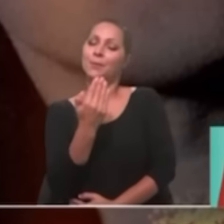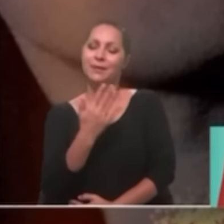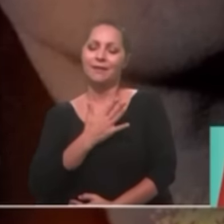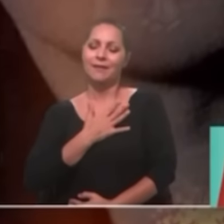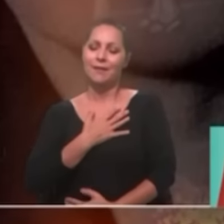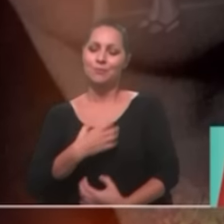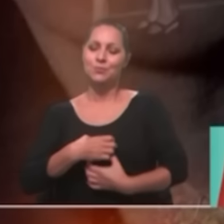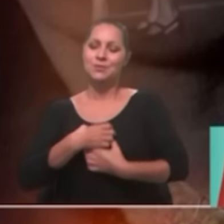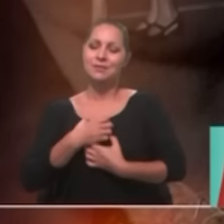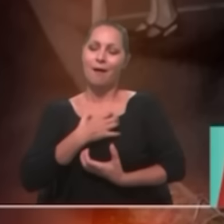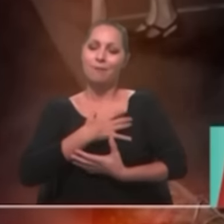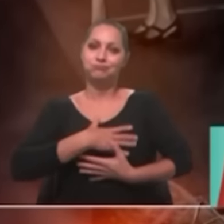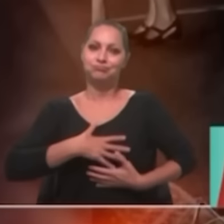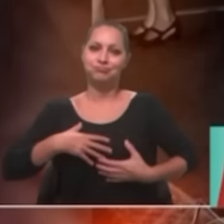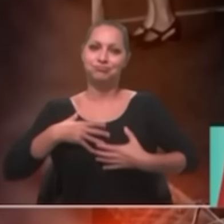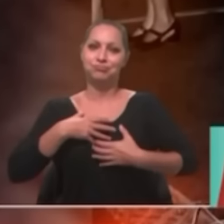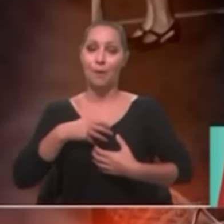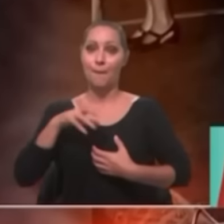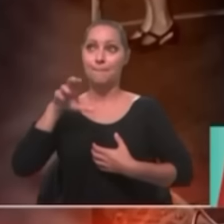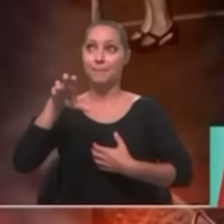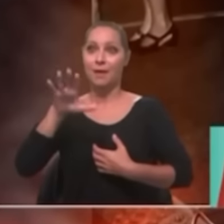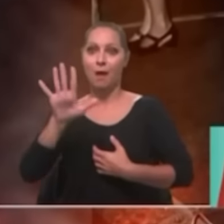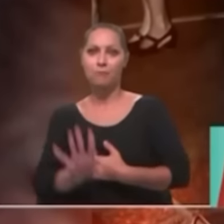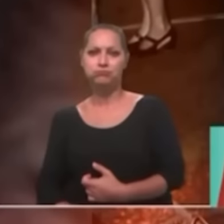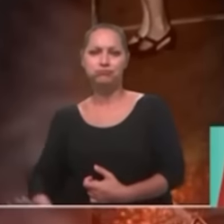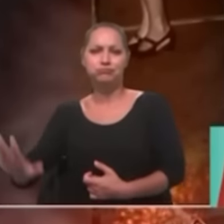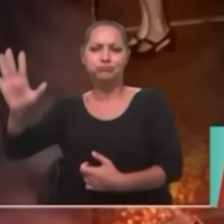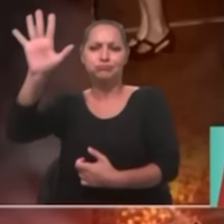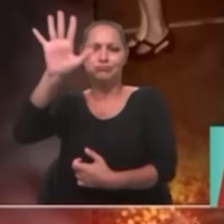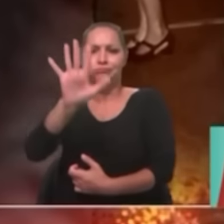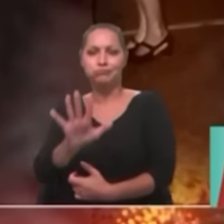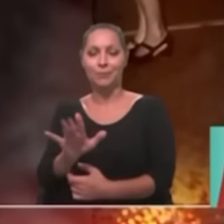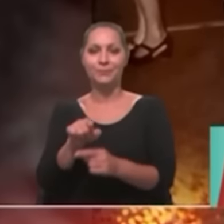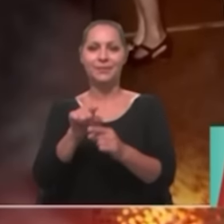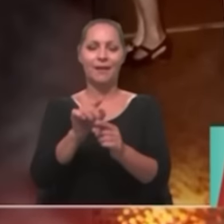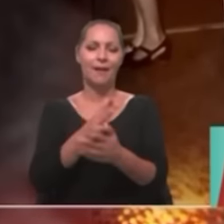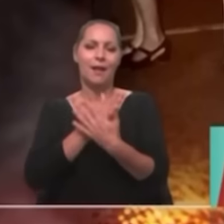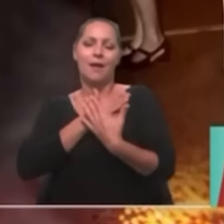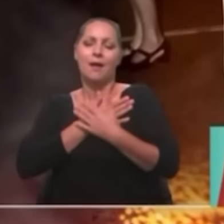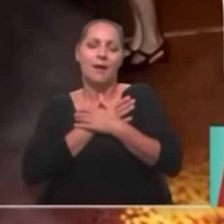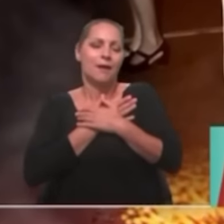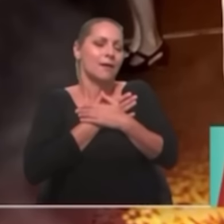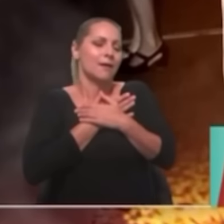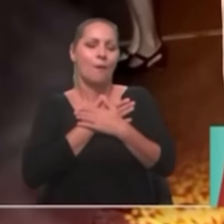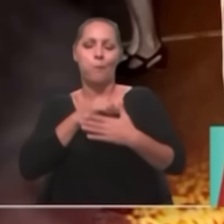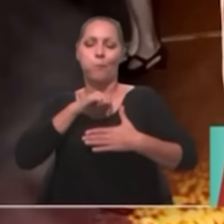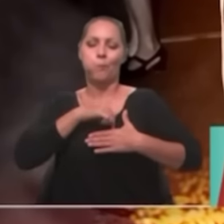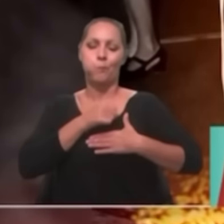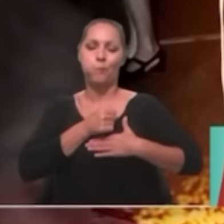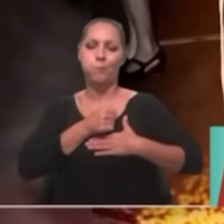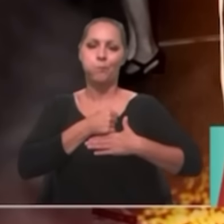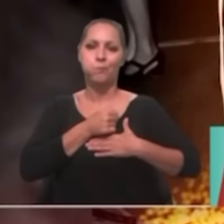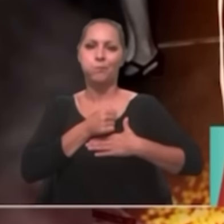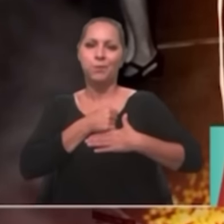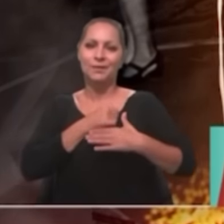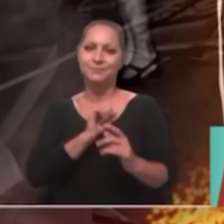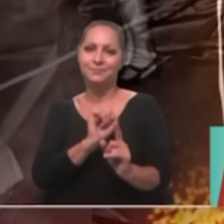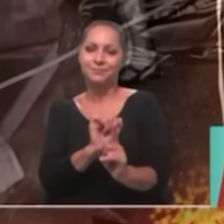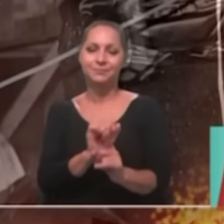nas emoções de uma nação que te adora do fundo do coração.